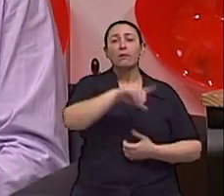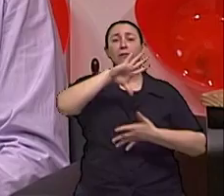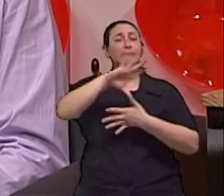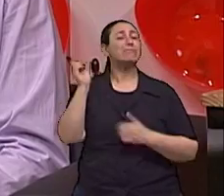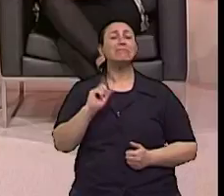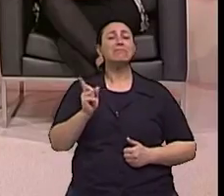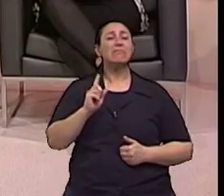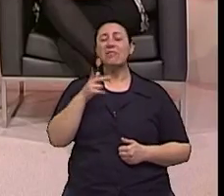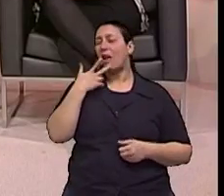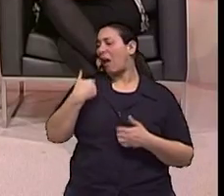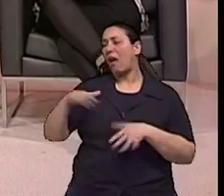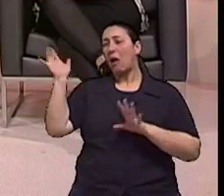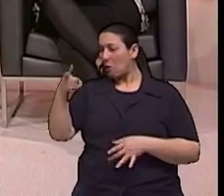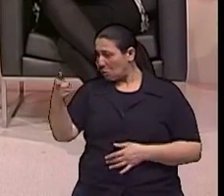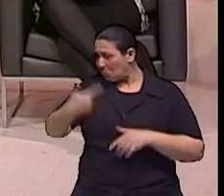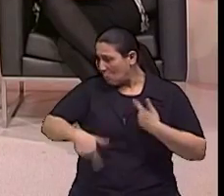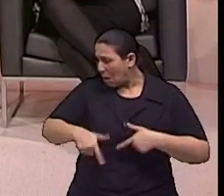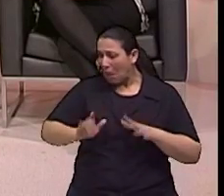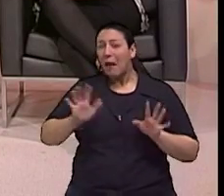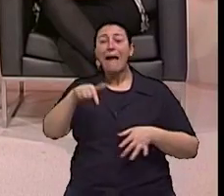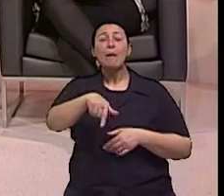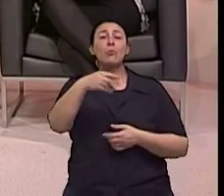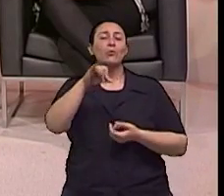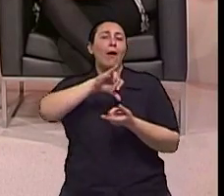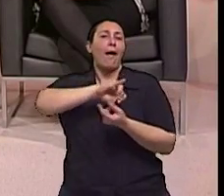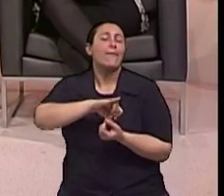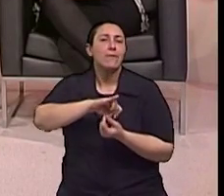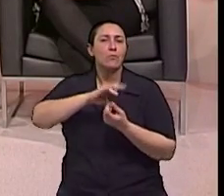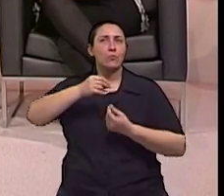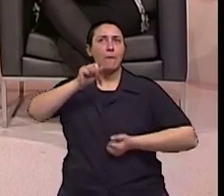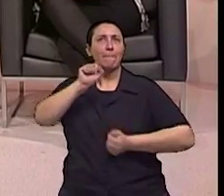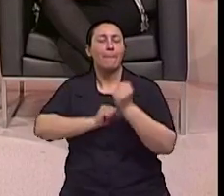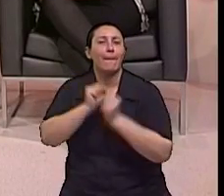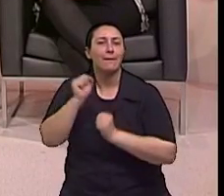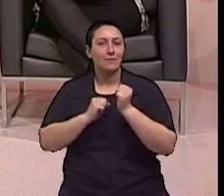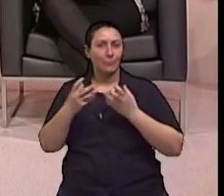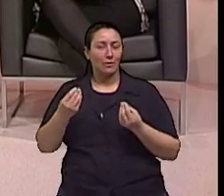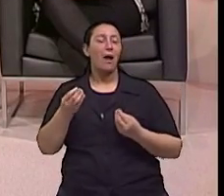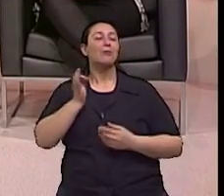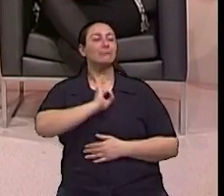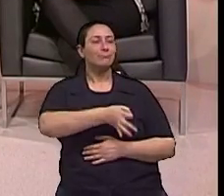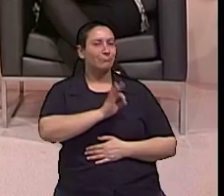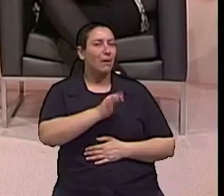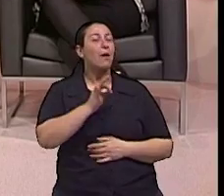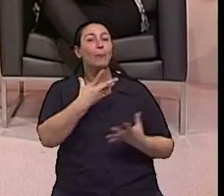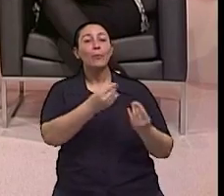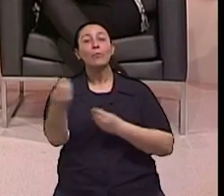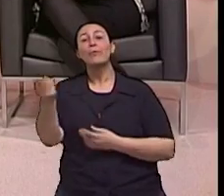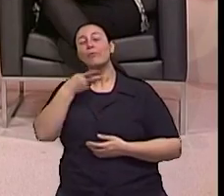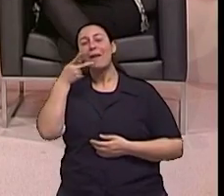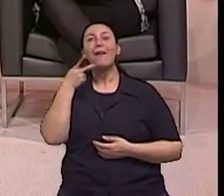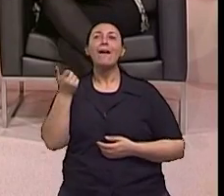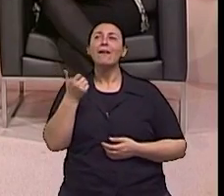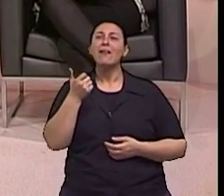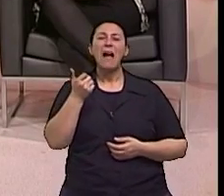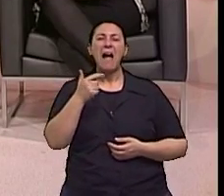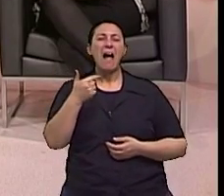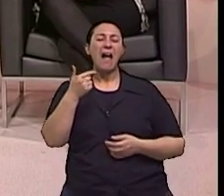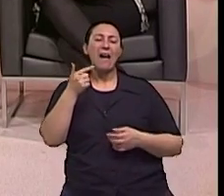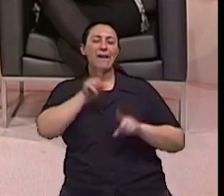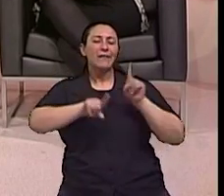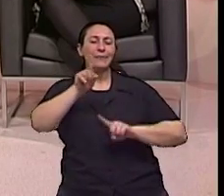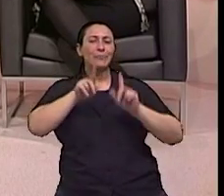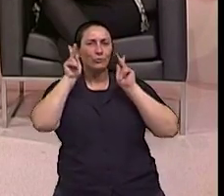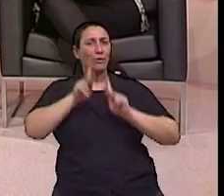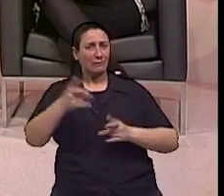sentido. Por isso que talvez os velhos tenham tanta ojeriza do velho. E aí, quando eles me falam que não gostam do termo velho,